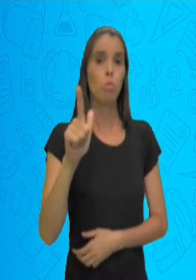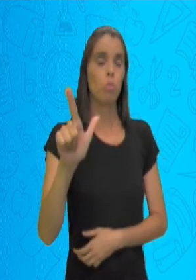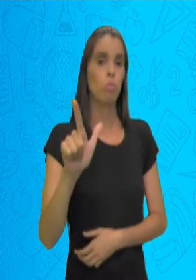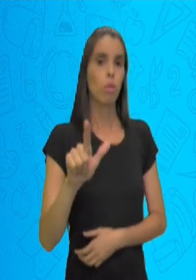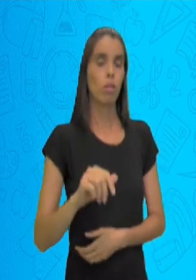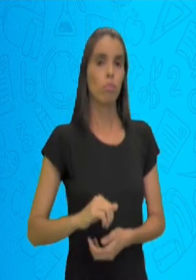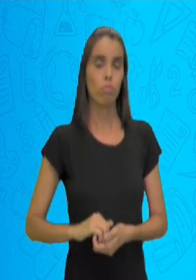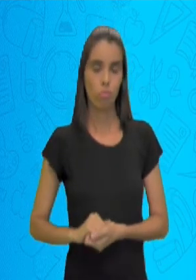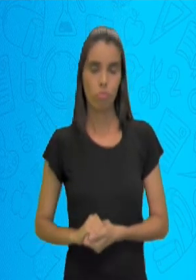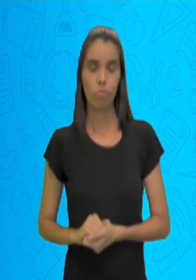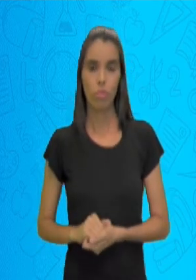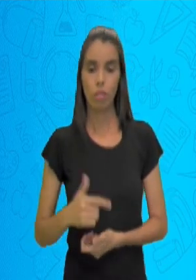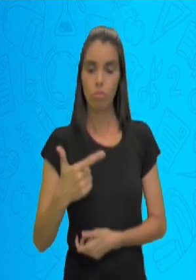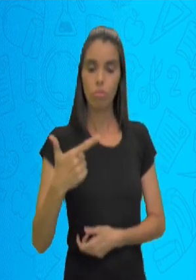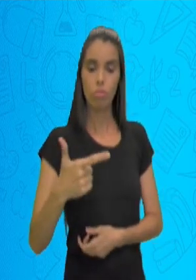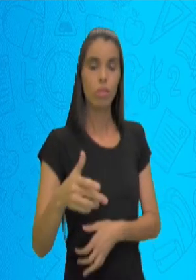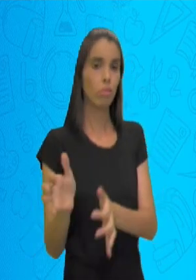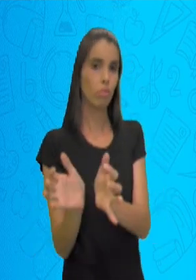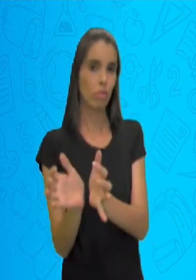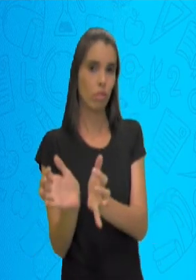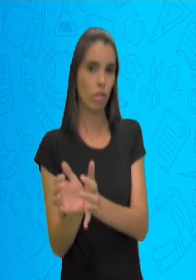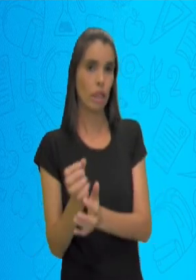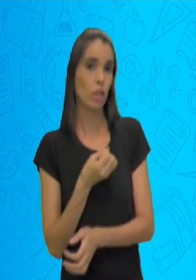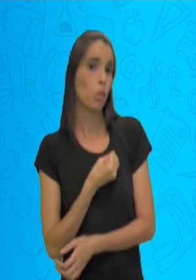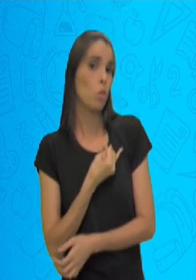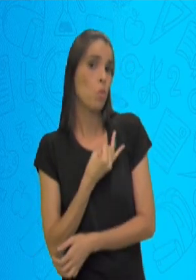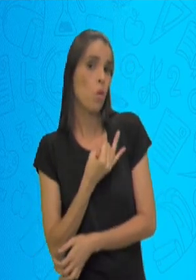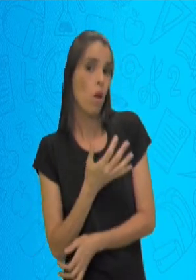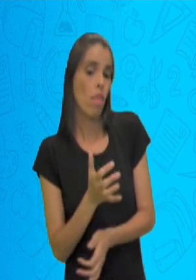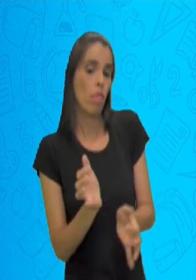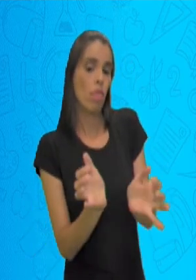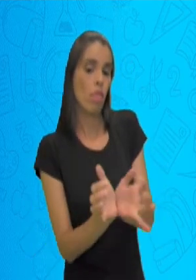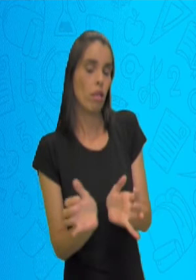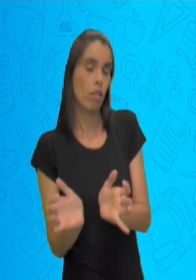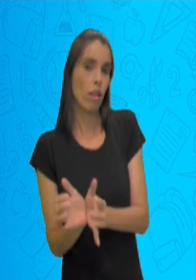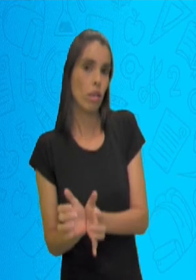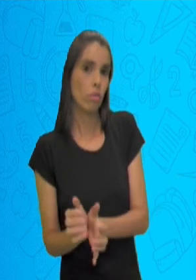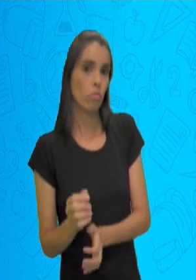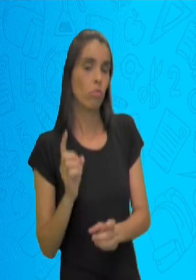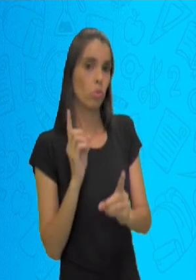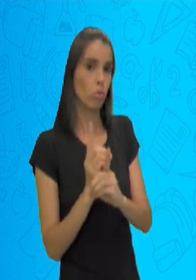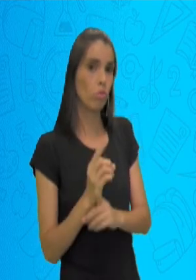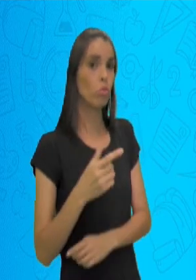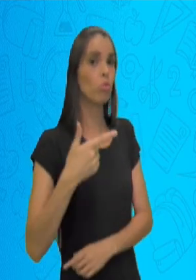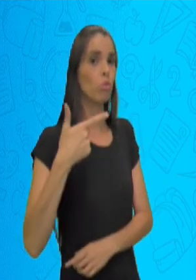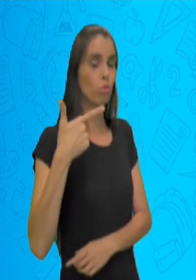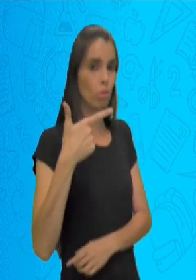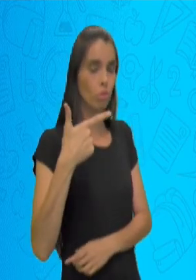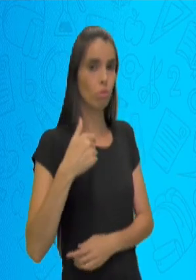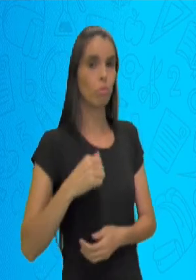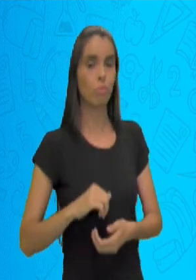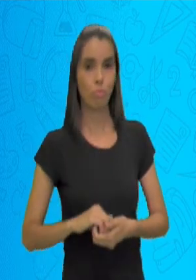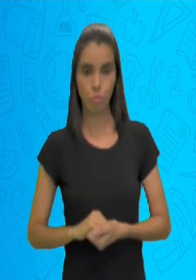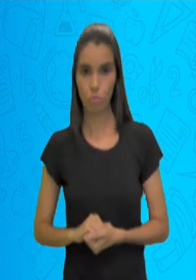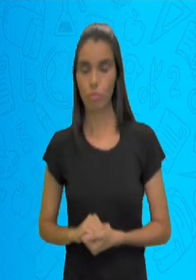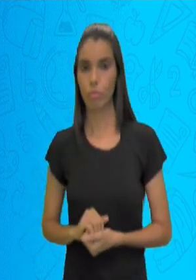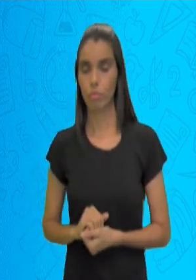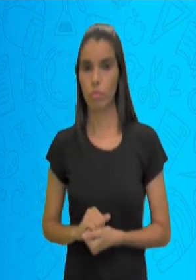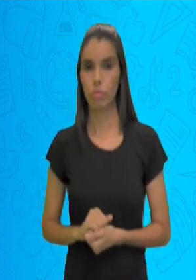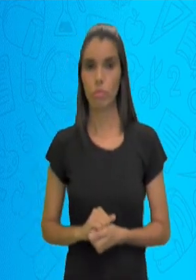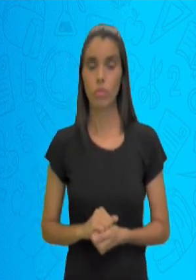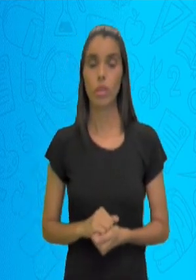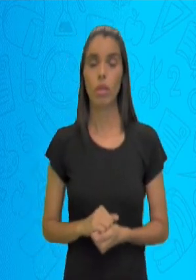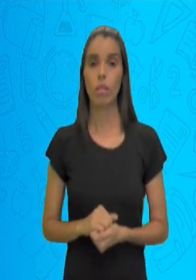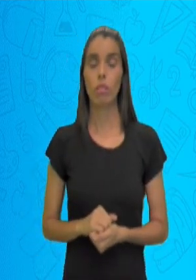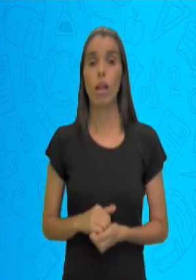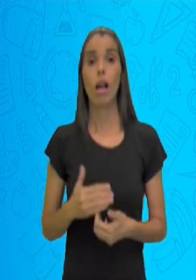é a segunda classe. Então, quantas classes eu tenho? 2 classes. Agora, eu gostaria que você prestasse atenção,